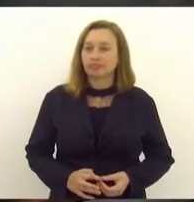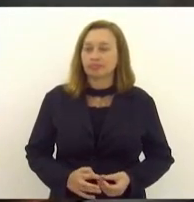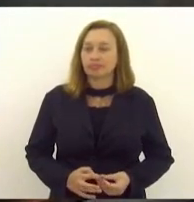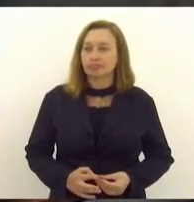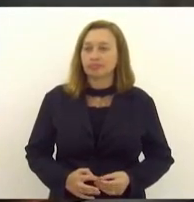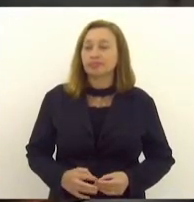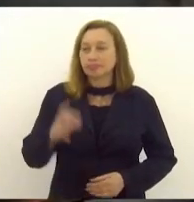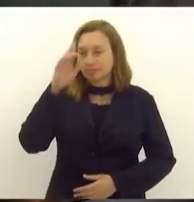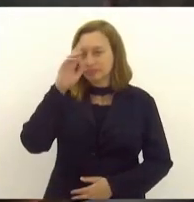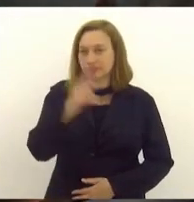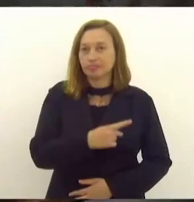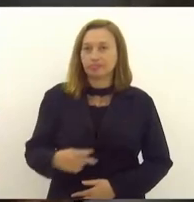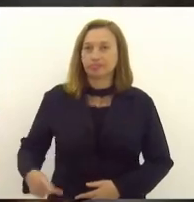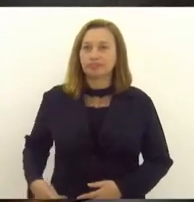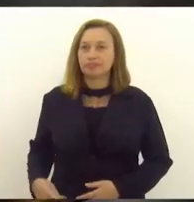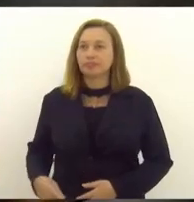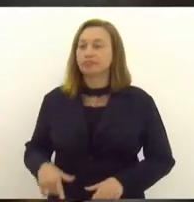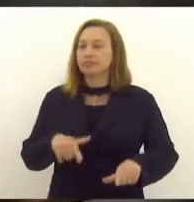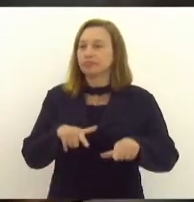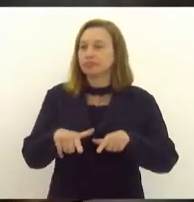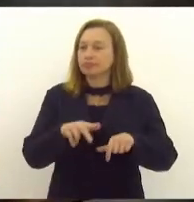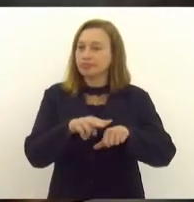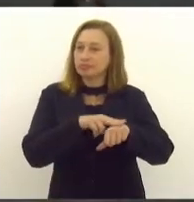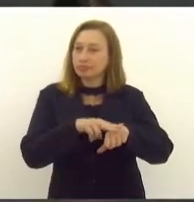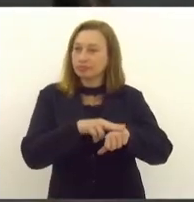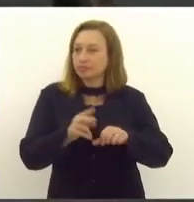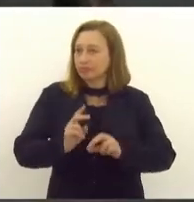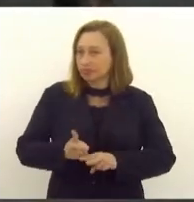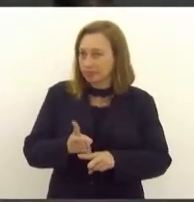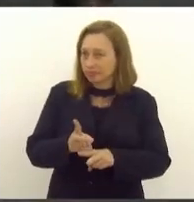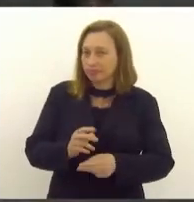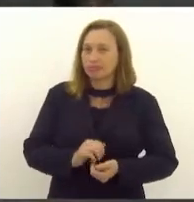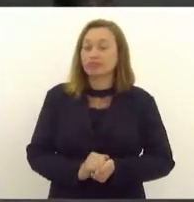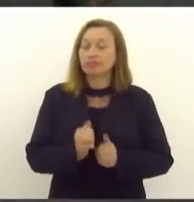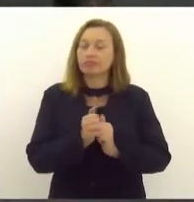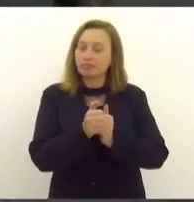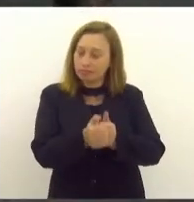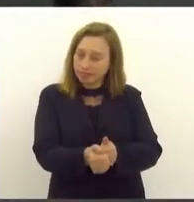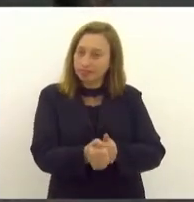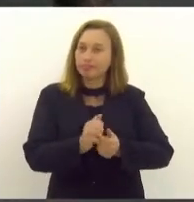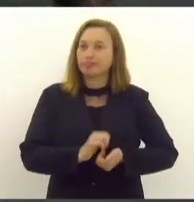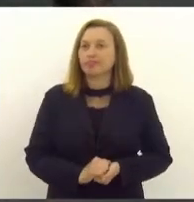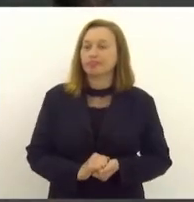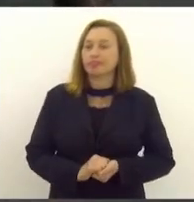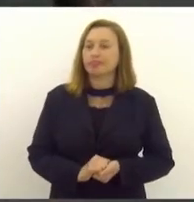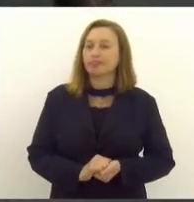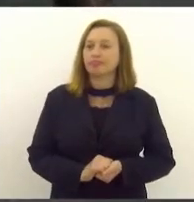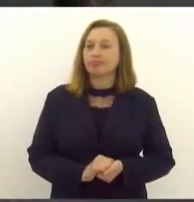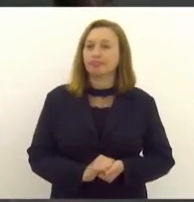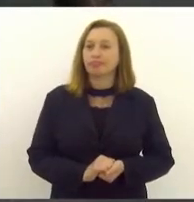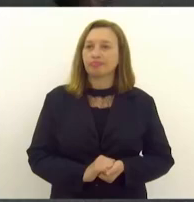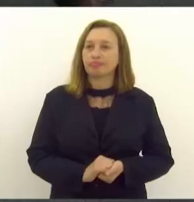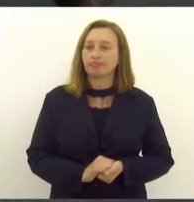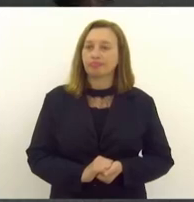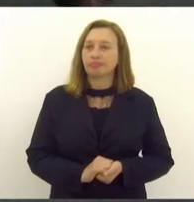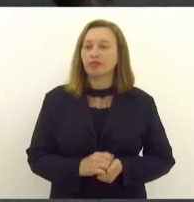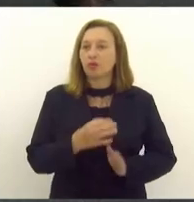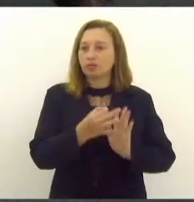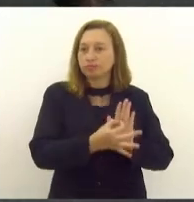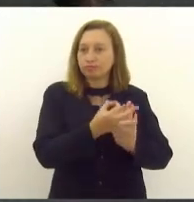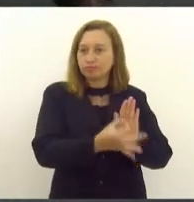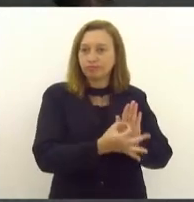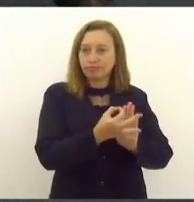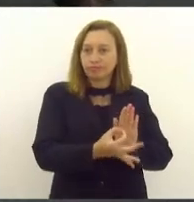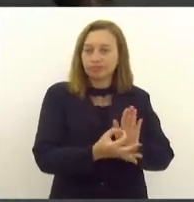senhor presidente emprego Verde sempre acompanho no mérito o parecer